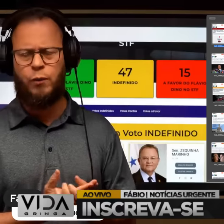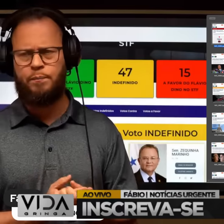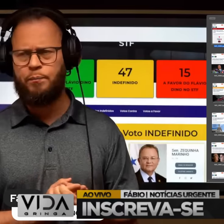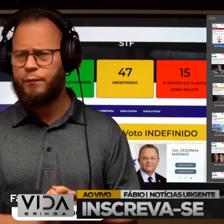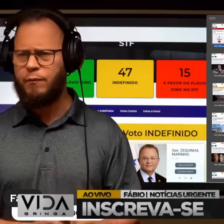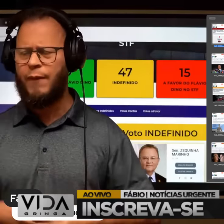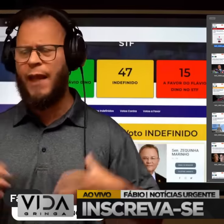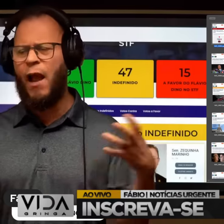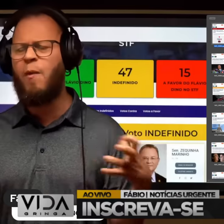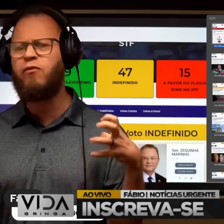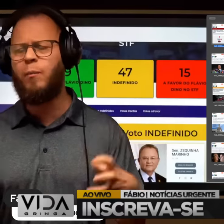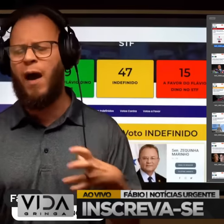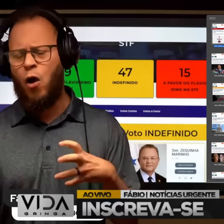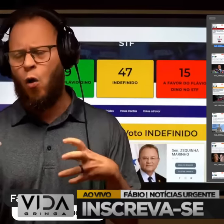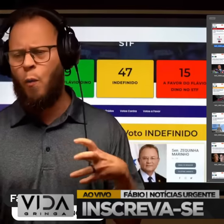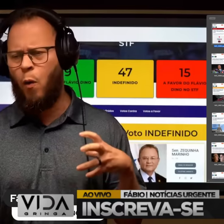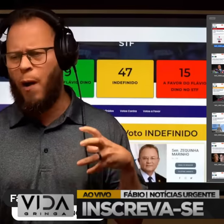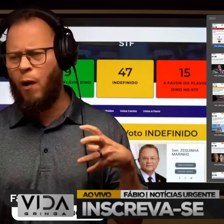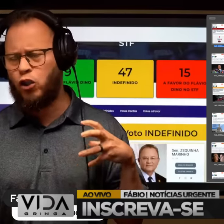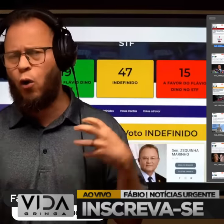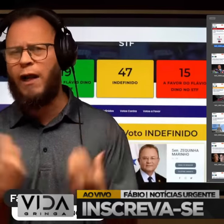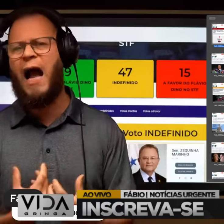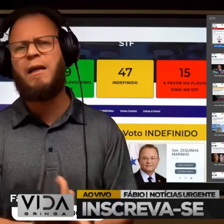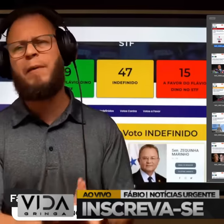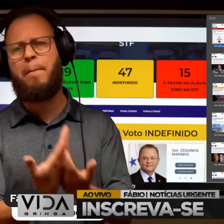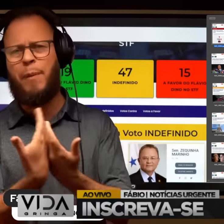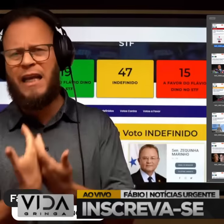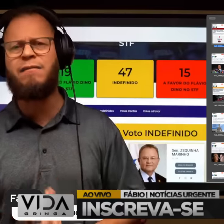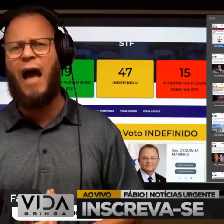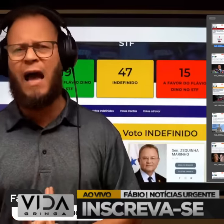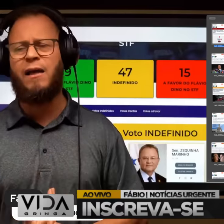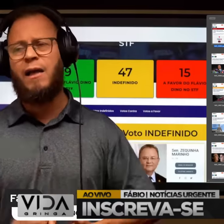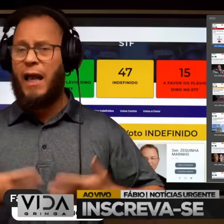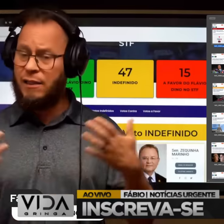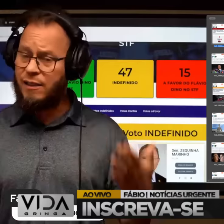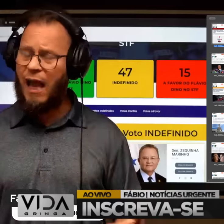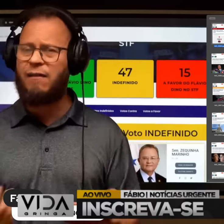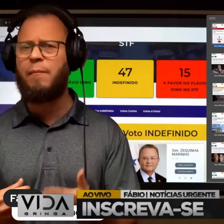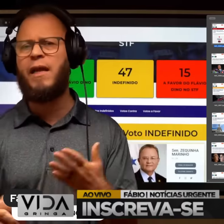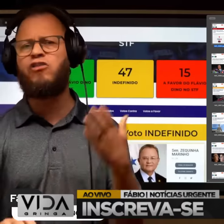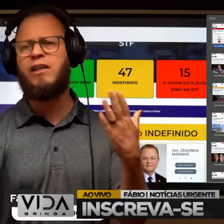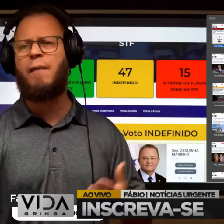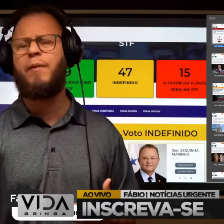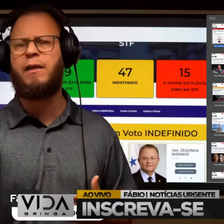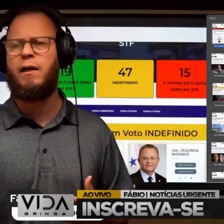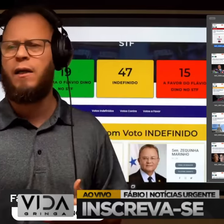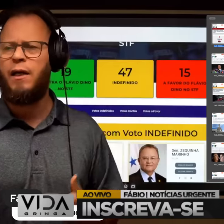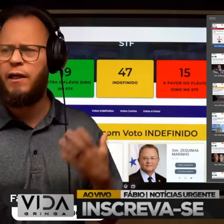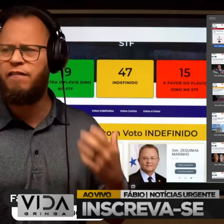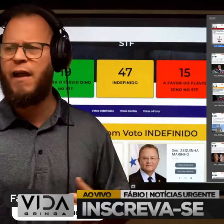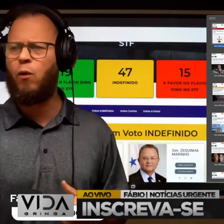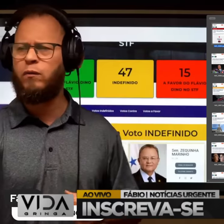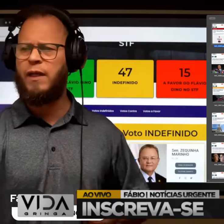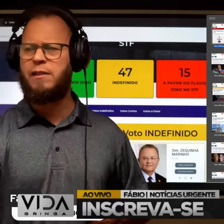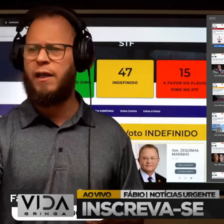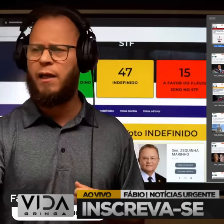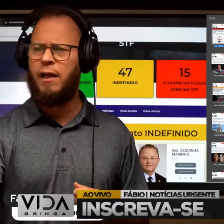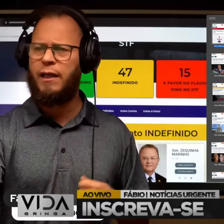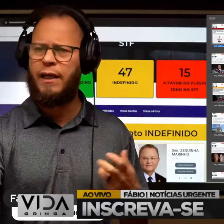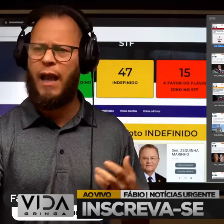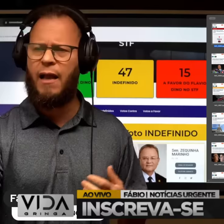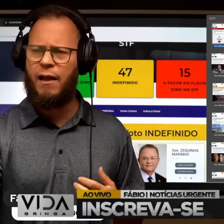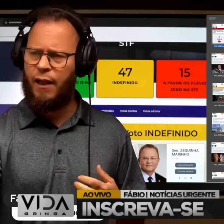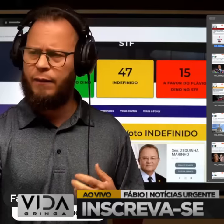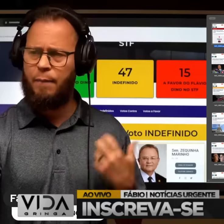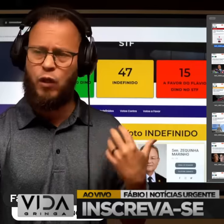Dino é uma jogada para blindar exatamente essa briga que vai acontecer, que